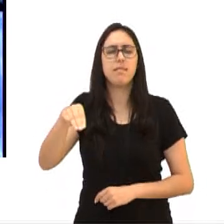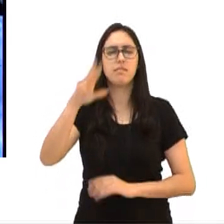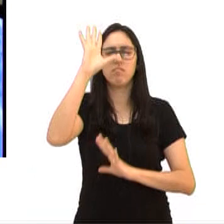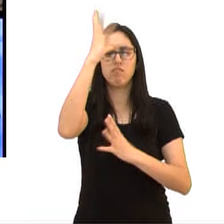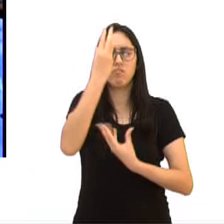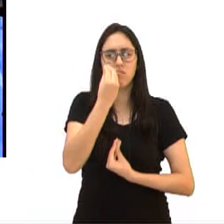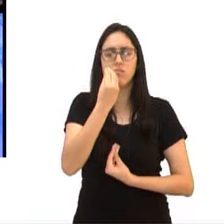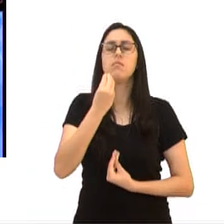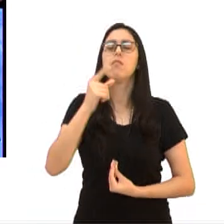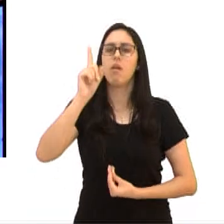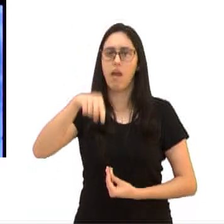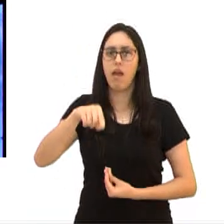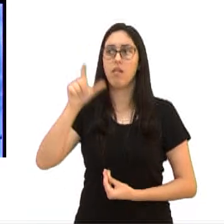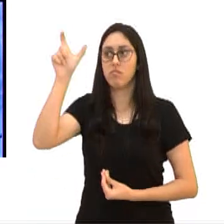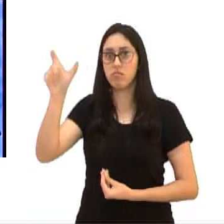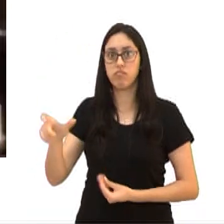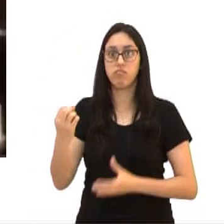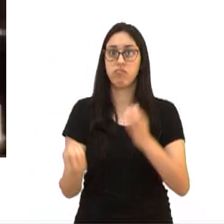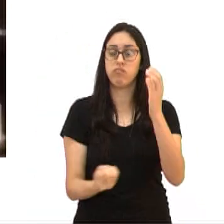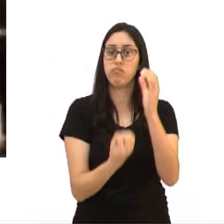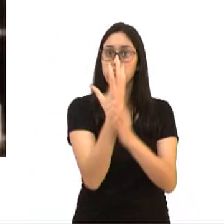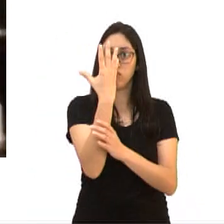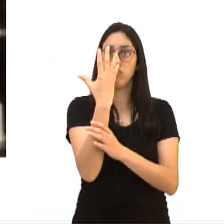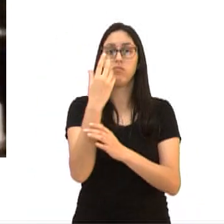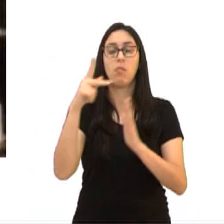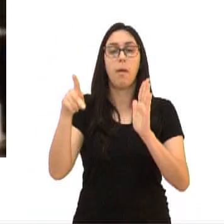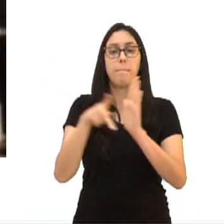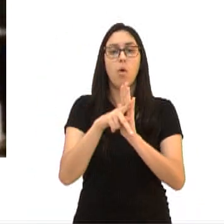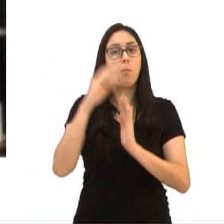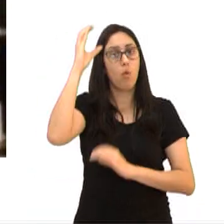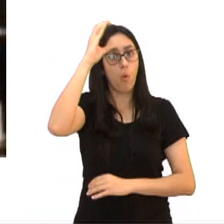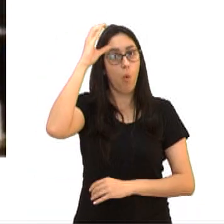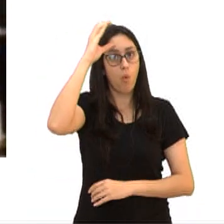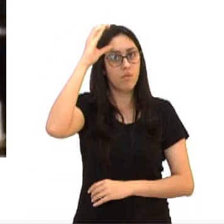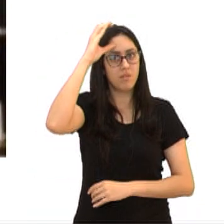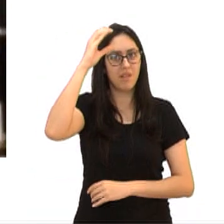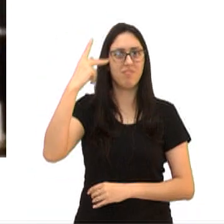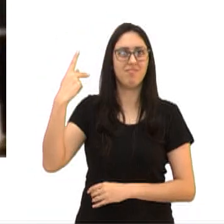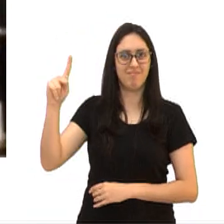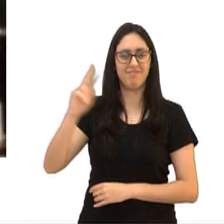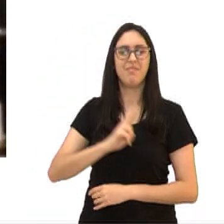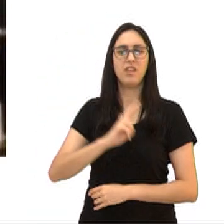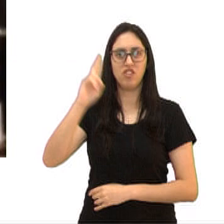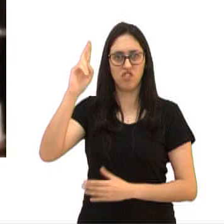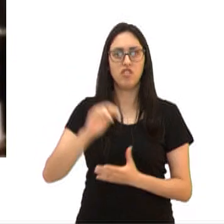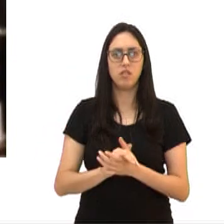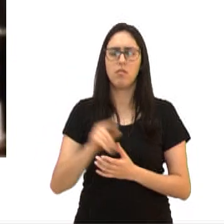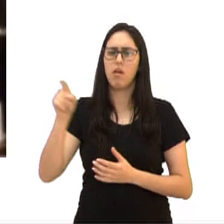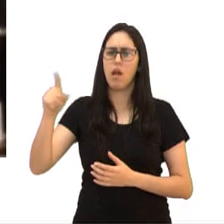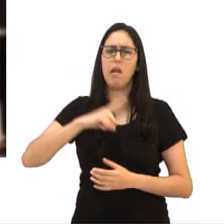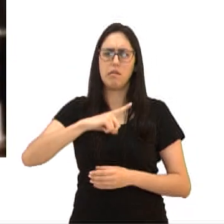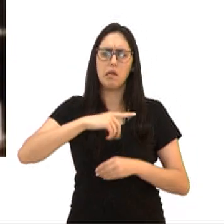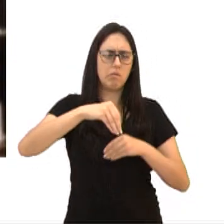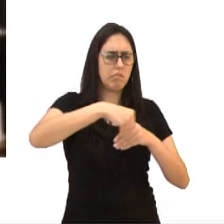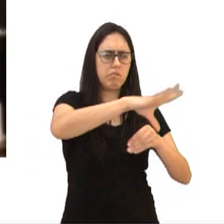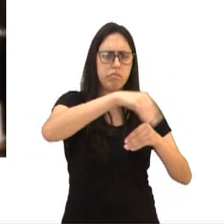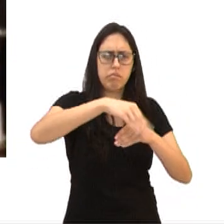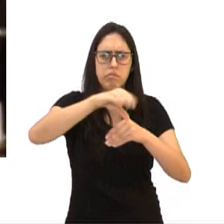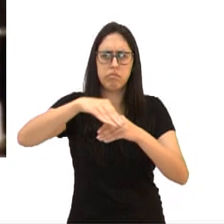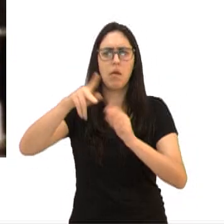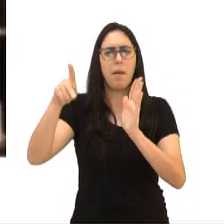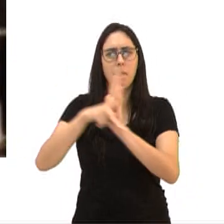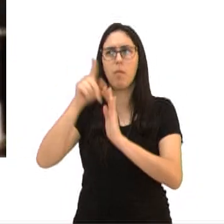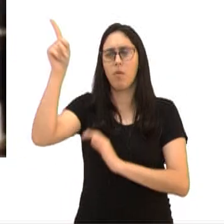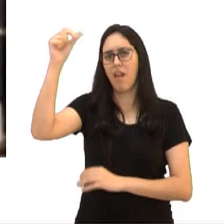o fundador da Sociedade Internacional para a Consciência de Krishna. Foi ele quem trouxe todo esse conhecimento lá da Índia para